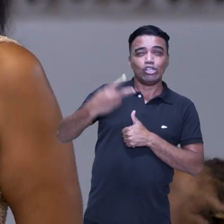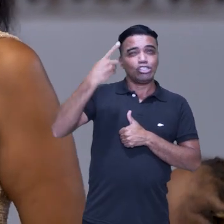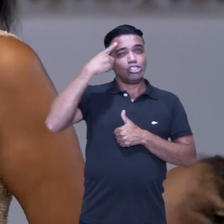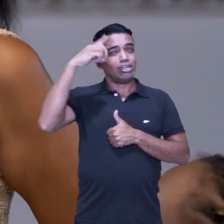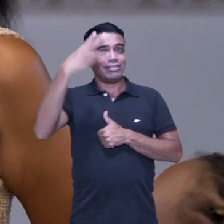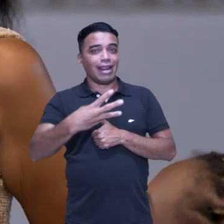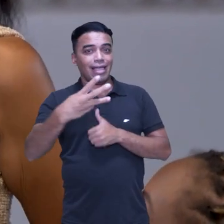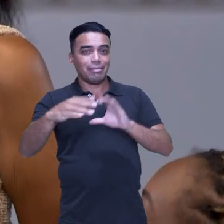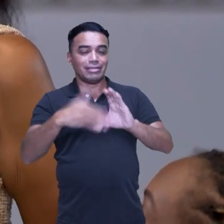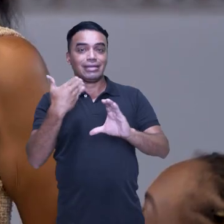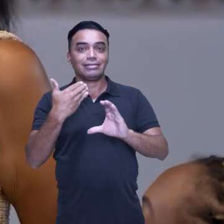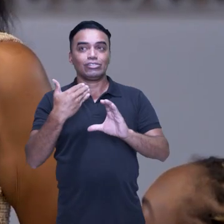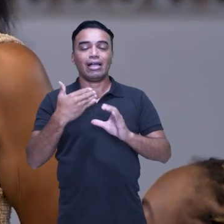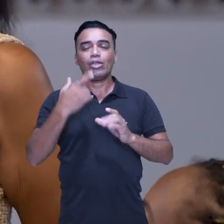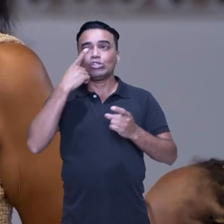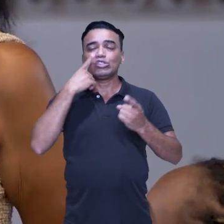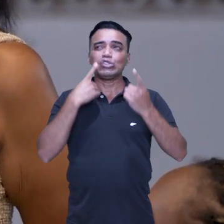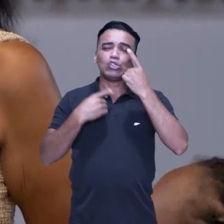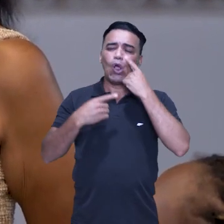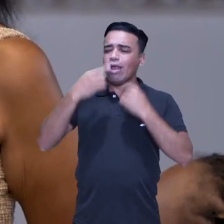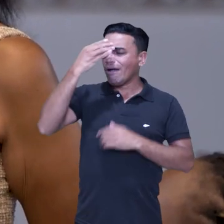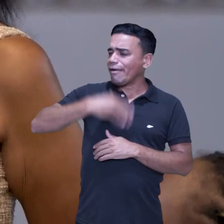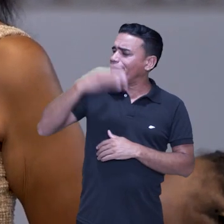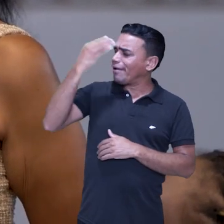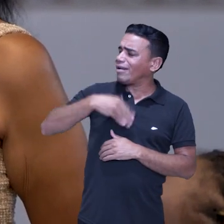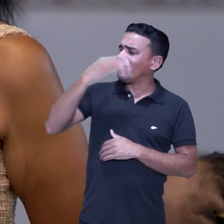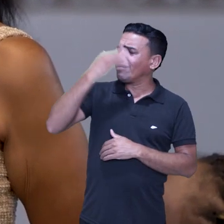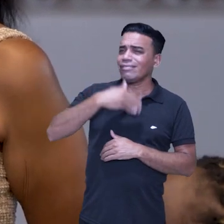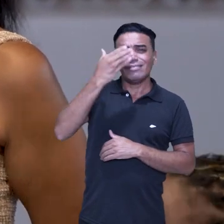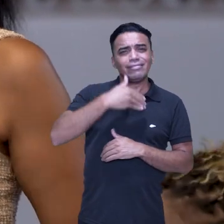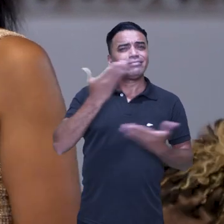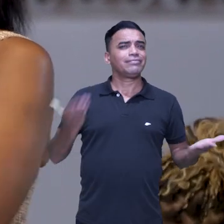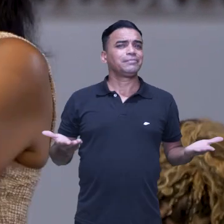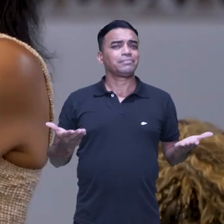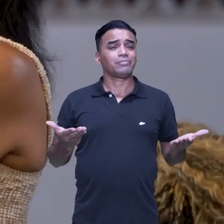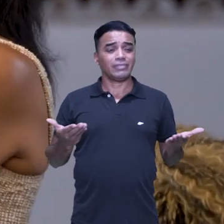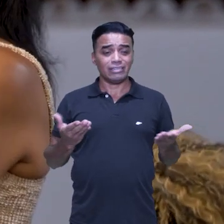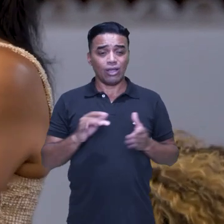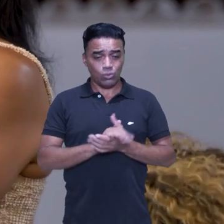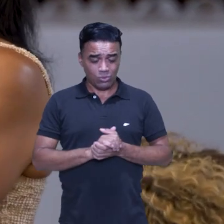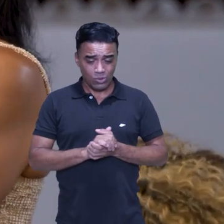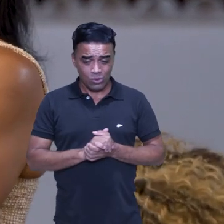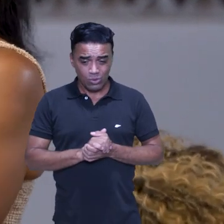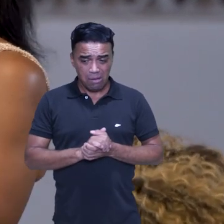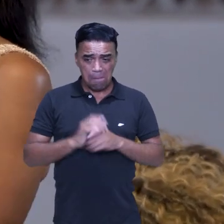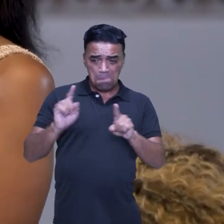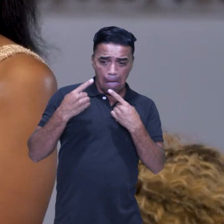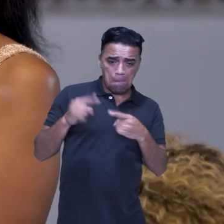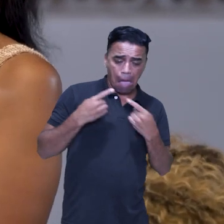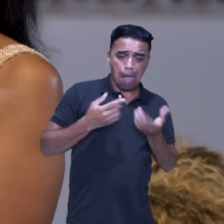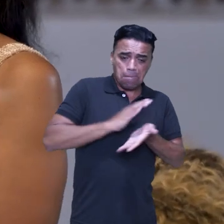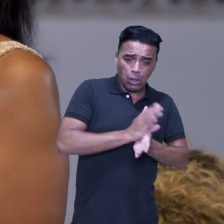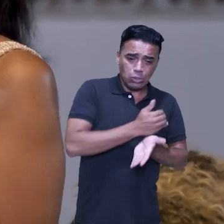mensagem. Né, para mim, eu chorava tanto e falava, gente, ao mesmo tempo que meu mundo caiu, naquela